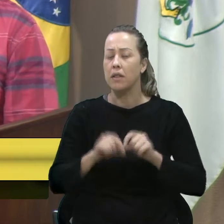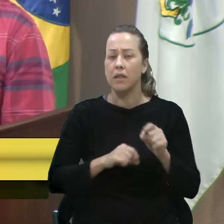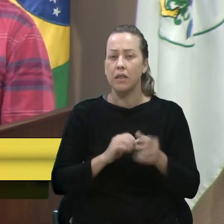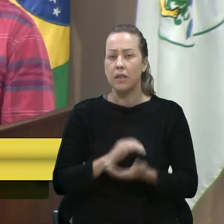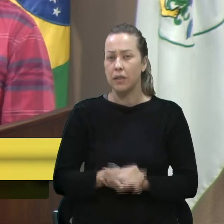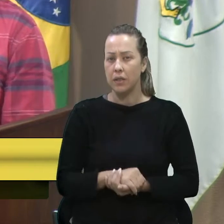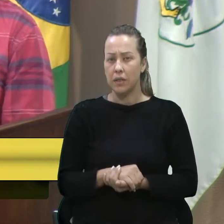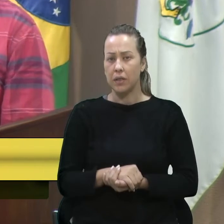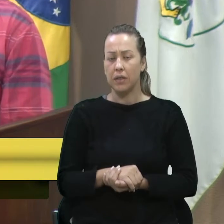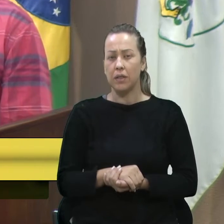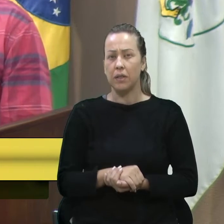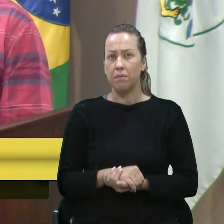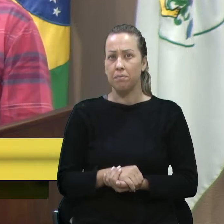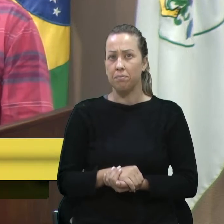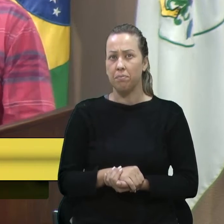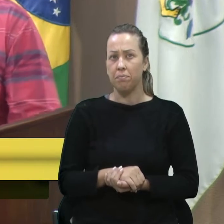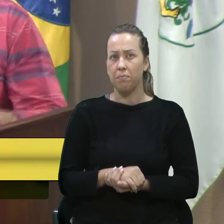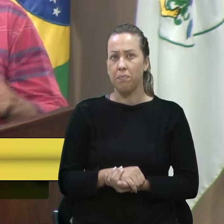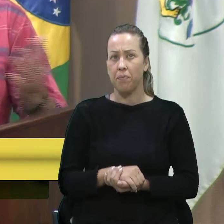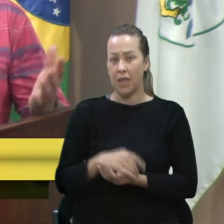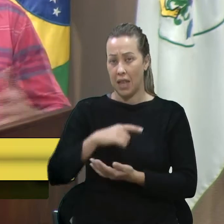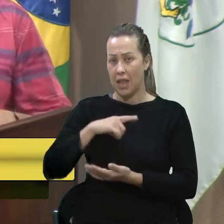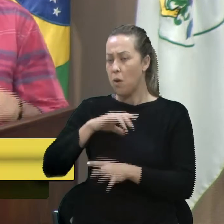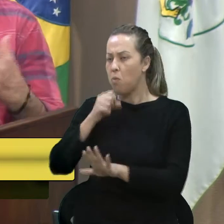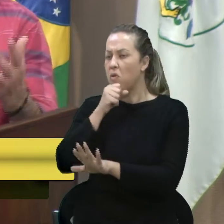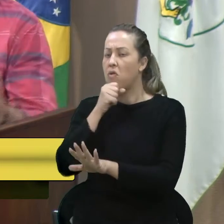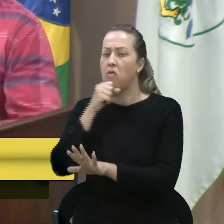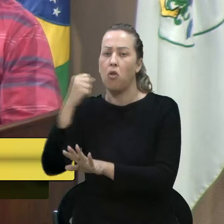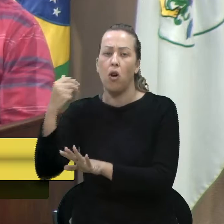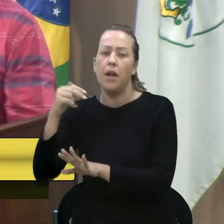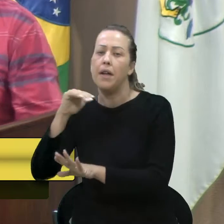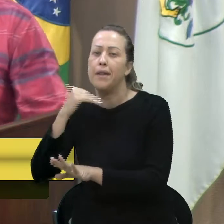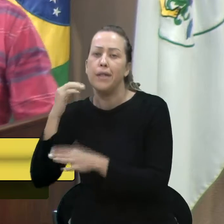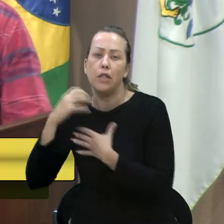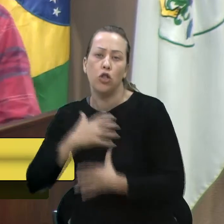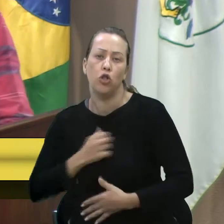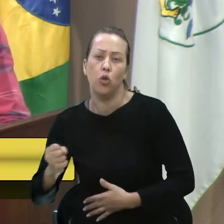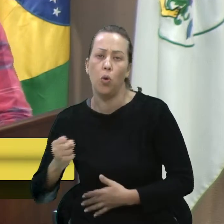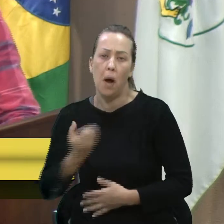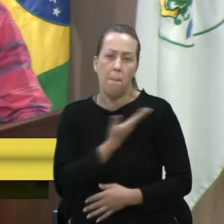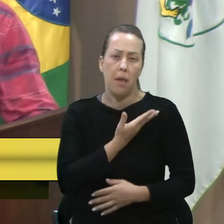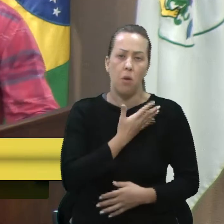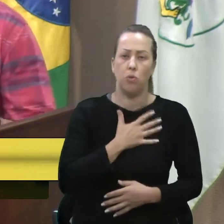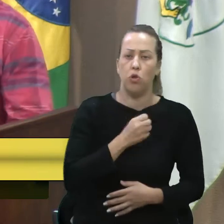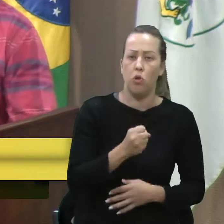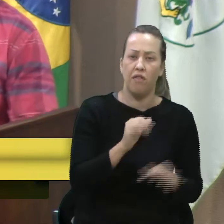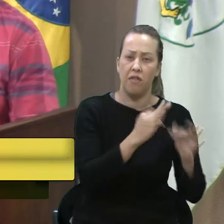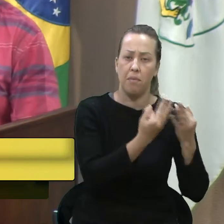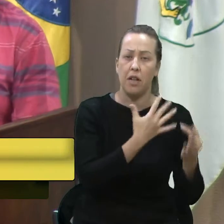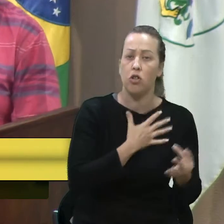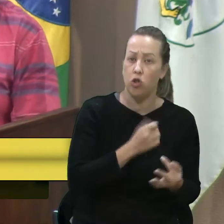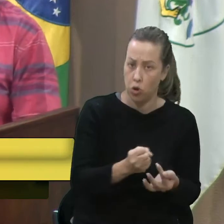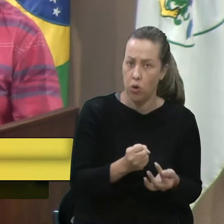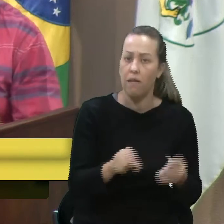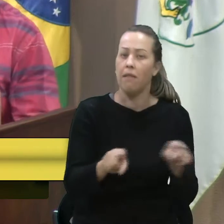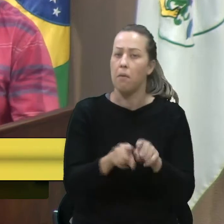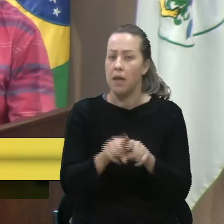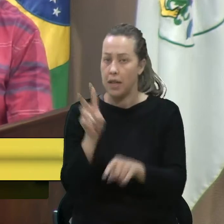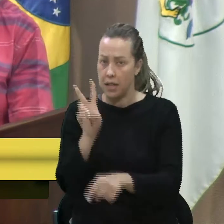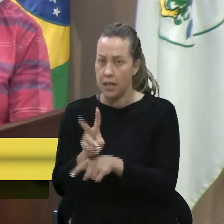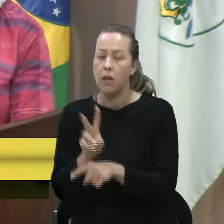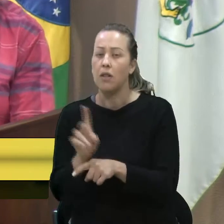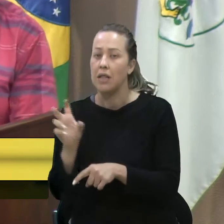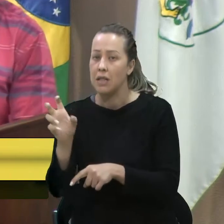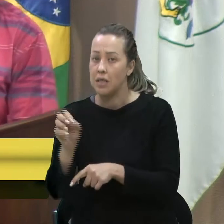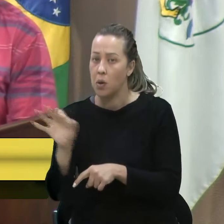diz, bom, eu tenho um avô meu que suicidou, um tio que suicidou, um parente, Então, a tendência... Não,